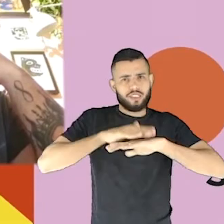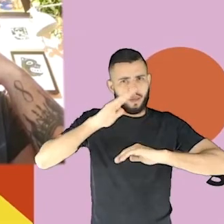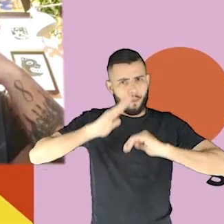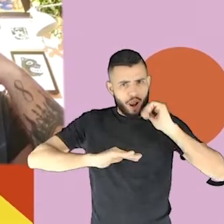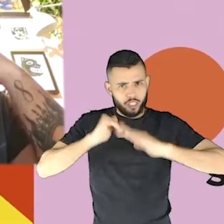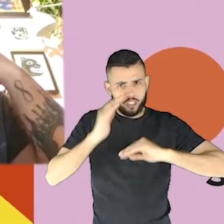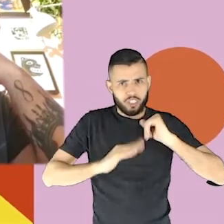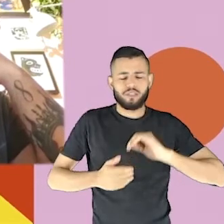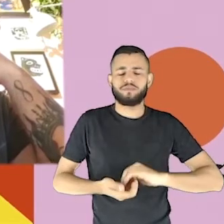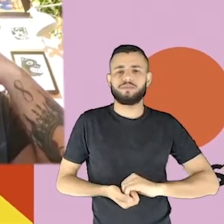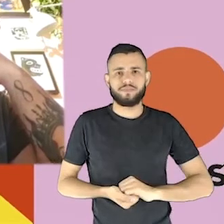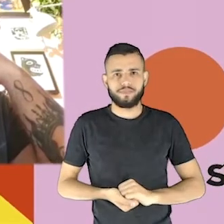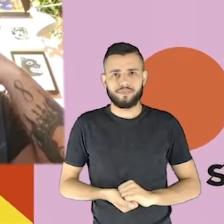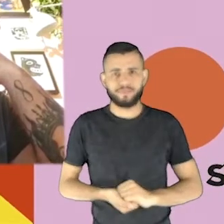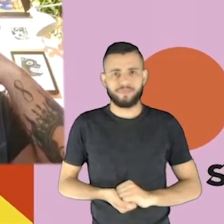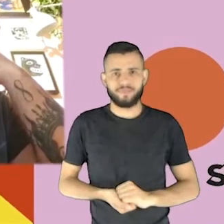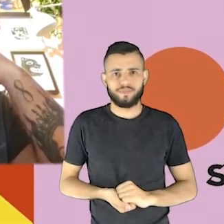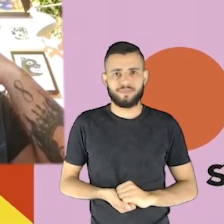as suas práticas.